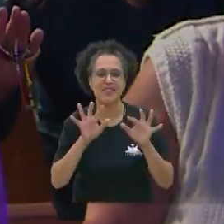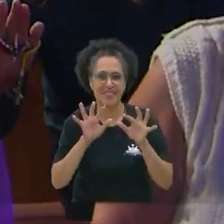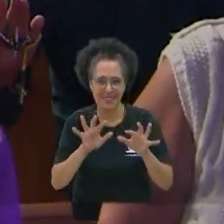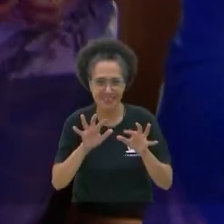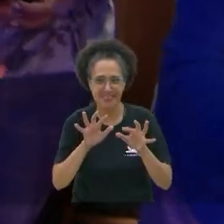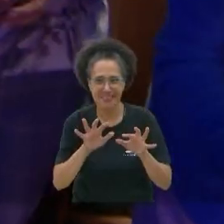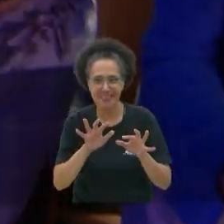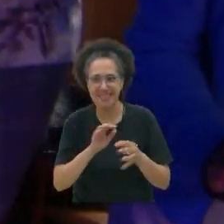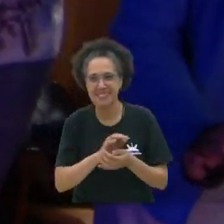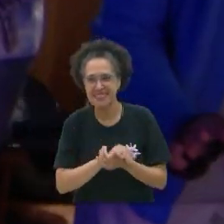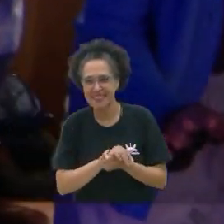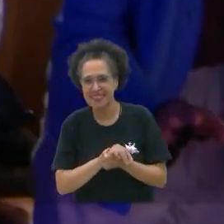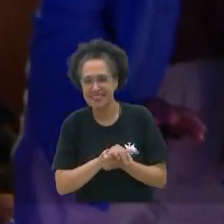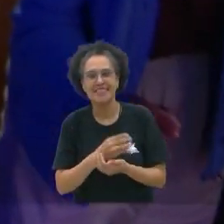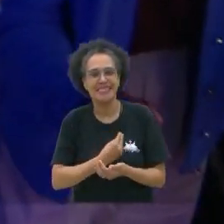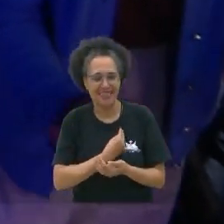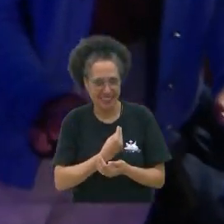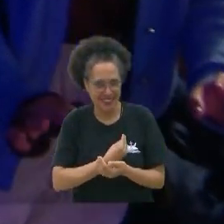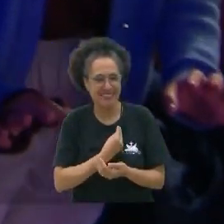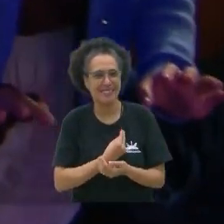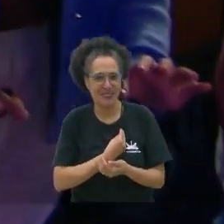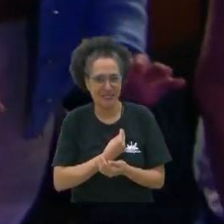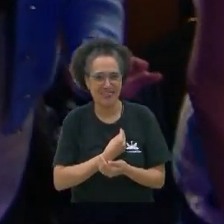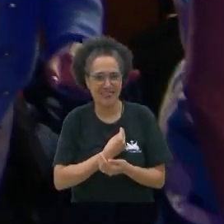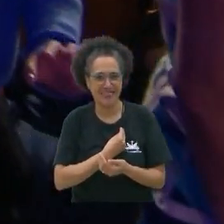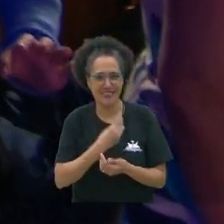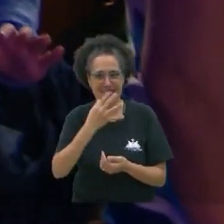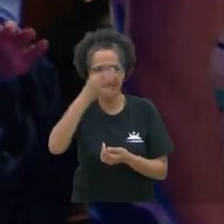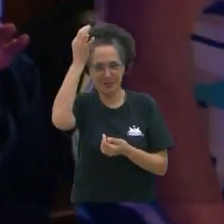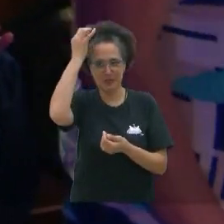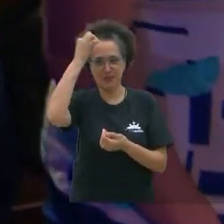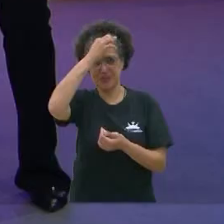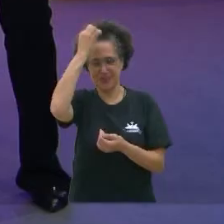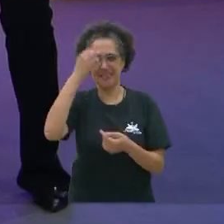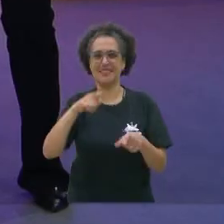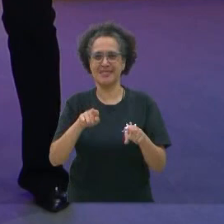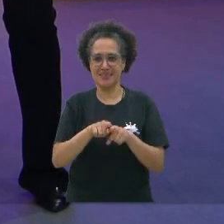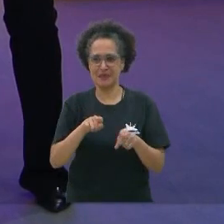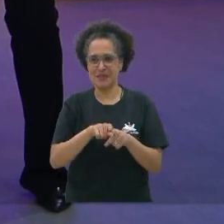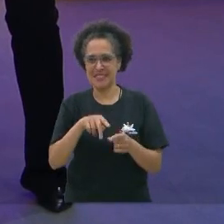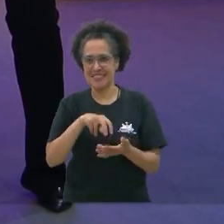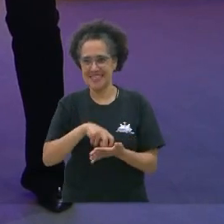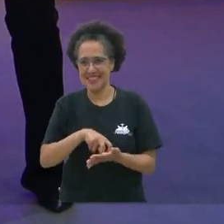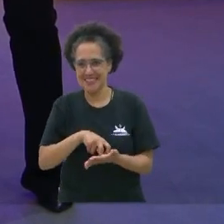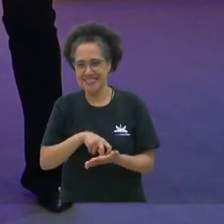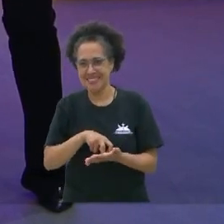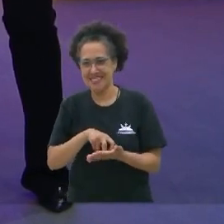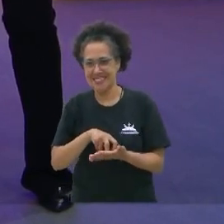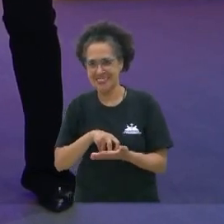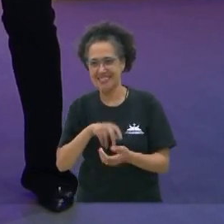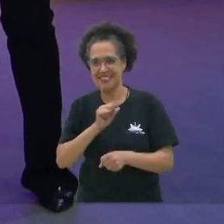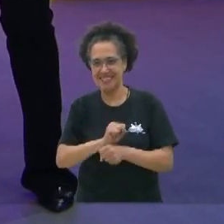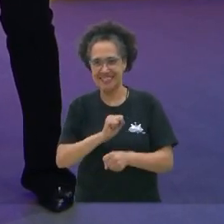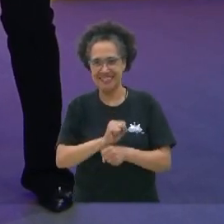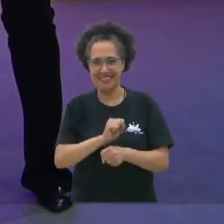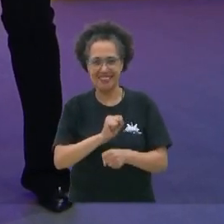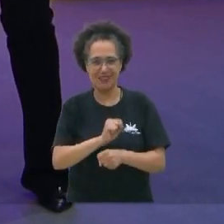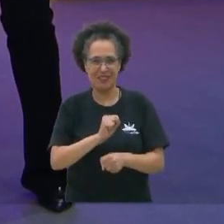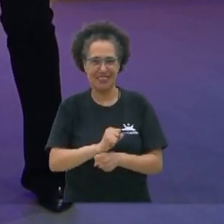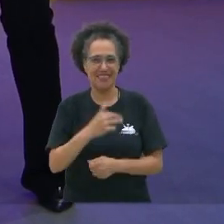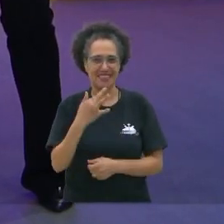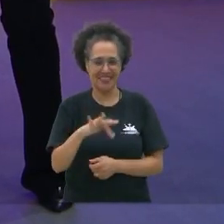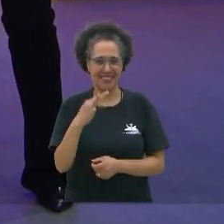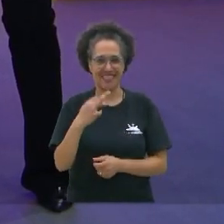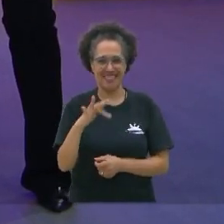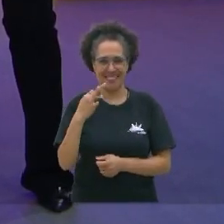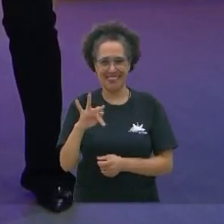né, irmã? Não é assim na vida espiritual? É. Às vezes tem que dar risada. Engraçado, né? Que quando a gente tá esperando até dói. Dói.